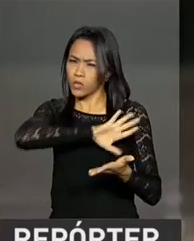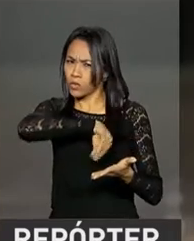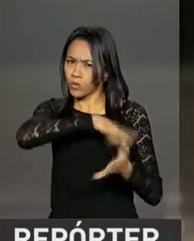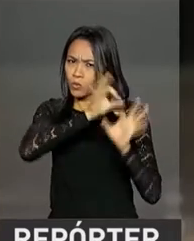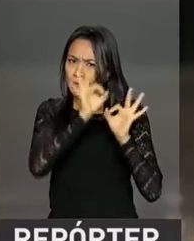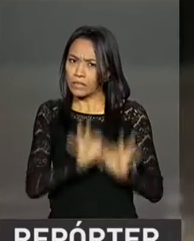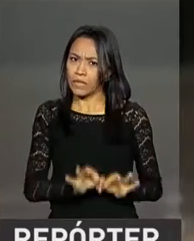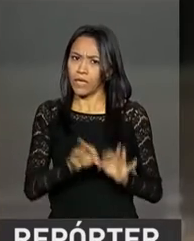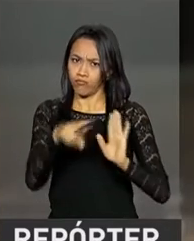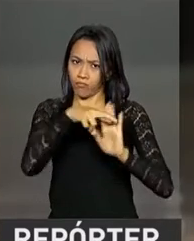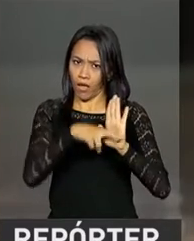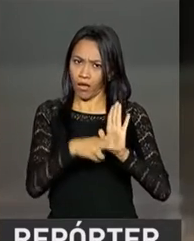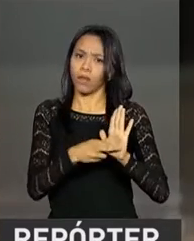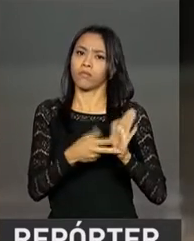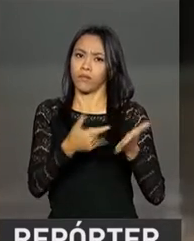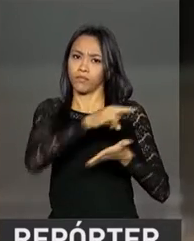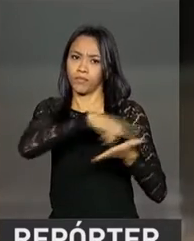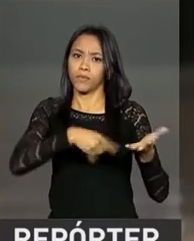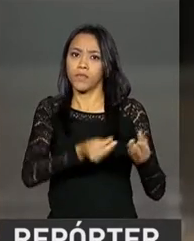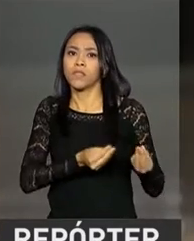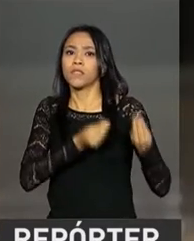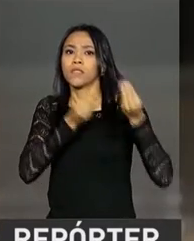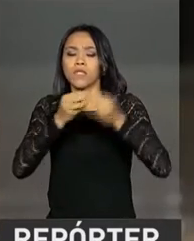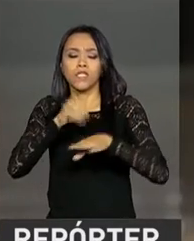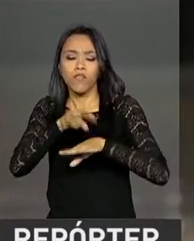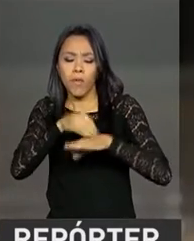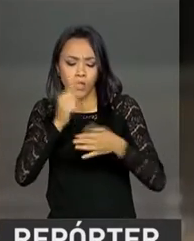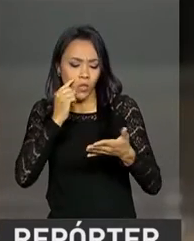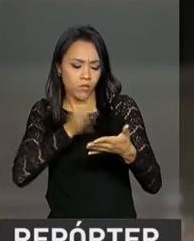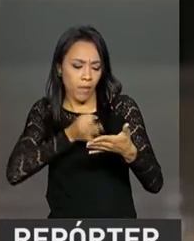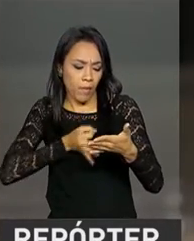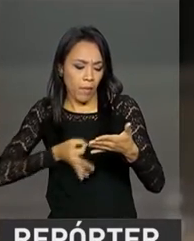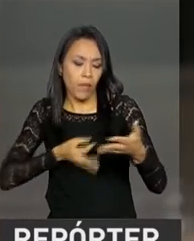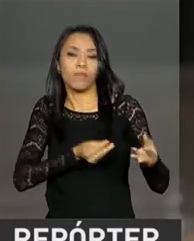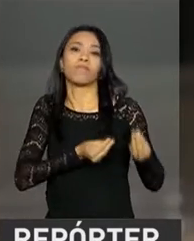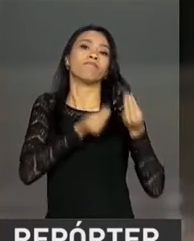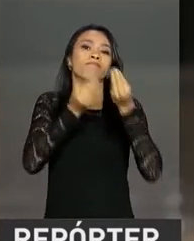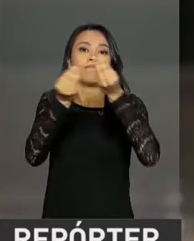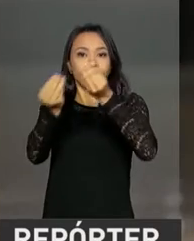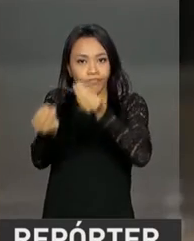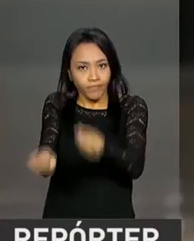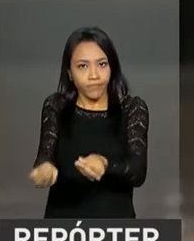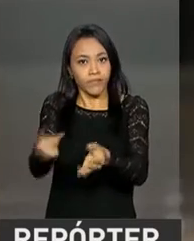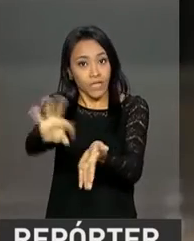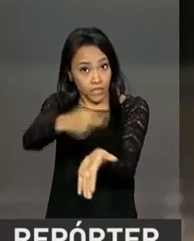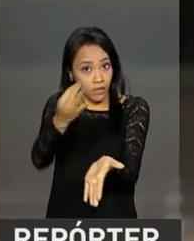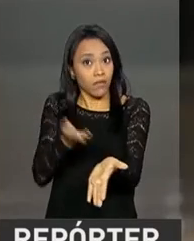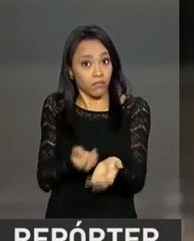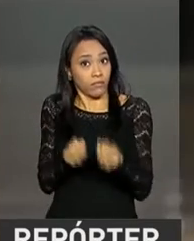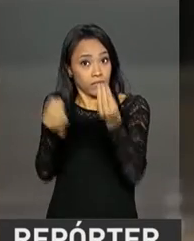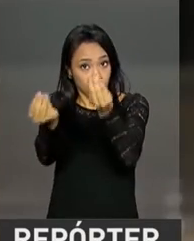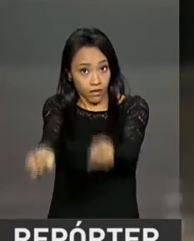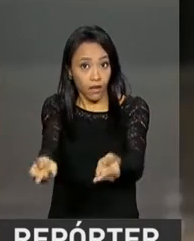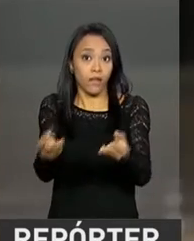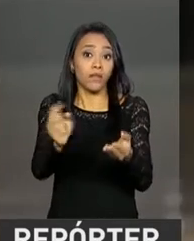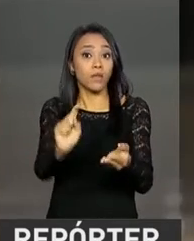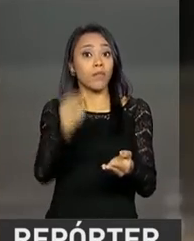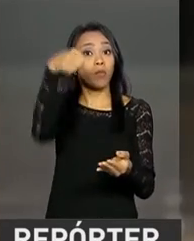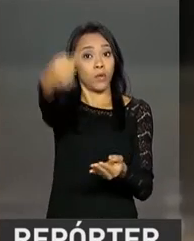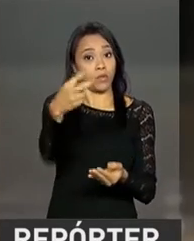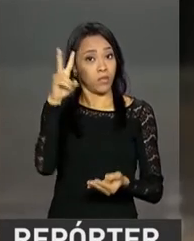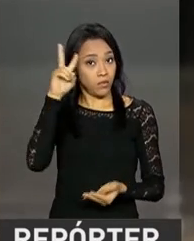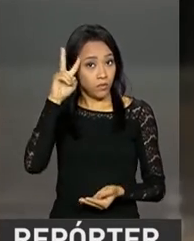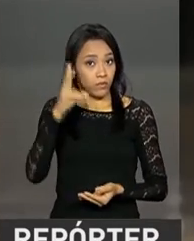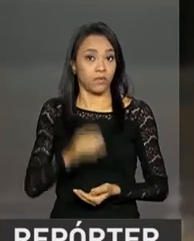exigida e confirmarem as informações que foram prestadas no ato da inscrição portanto até a próxima segunda